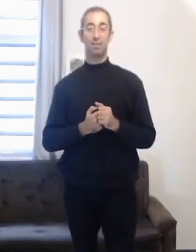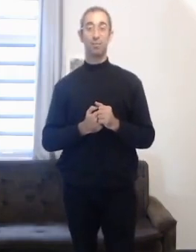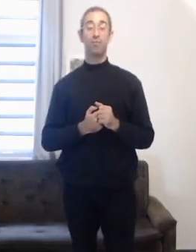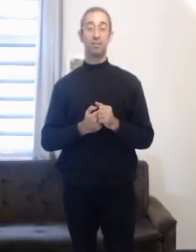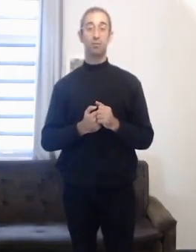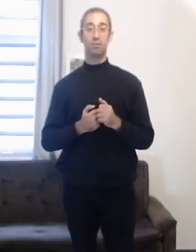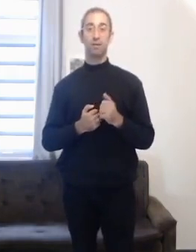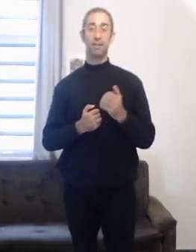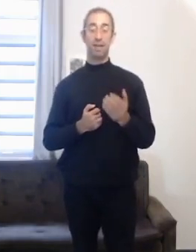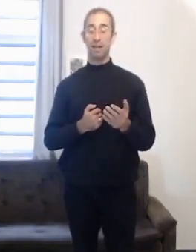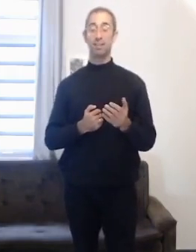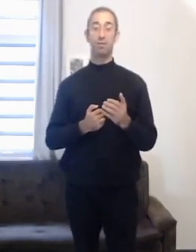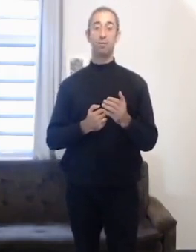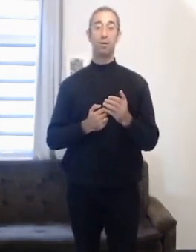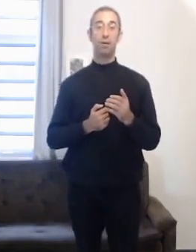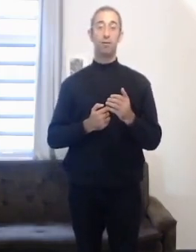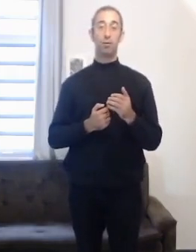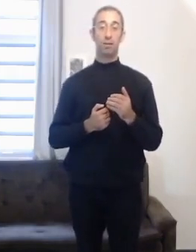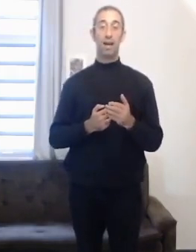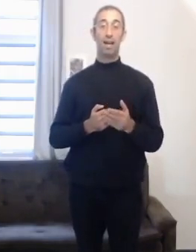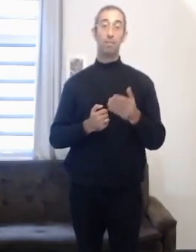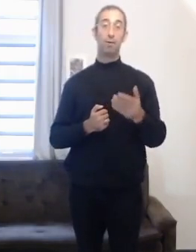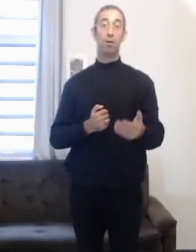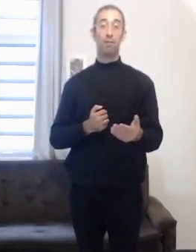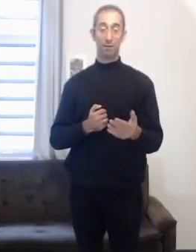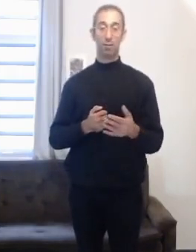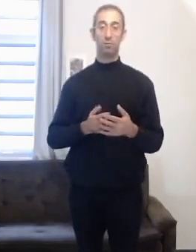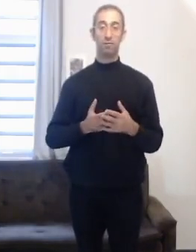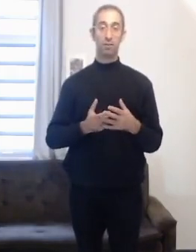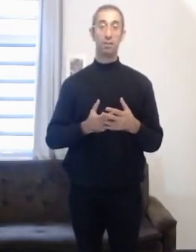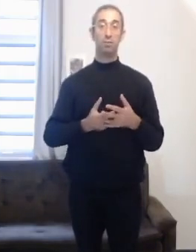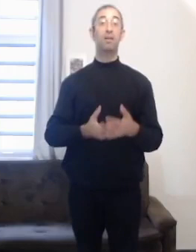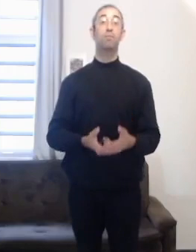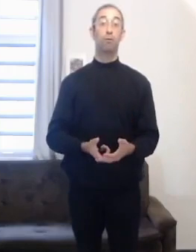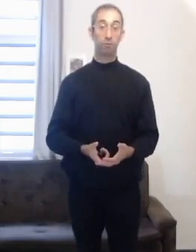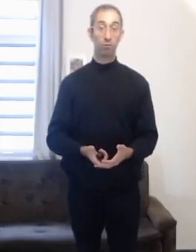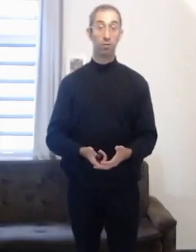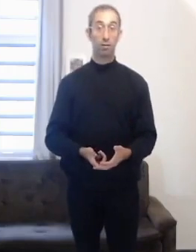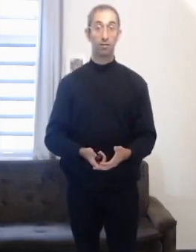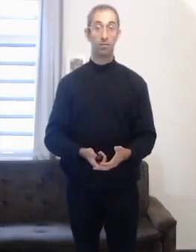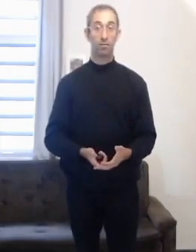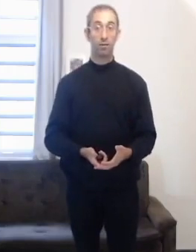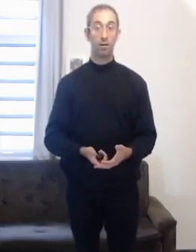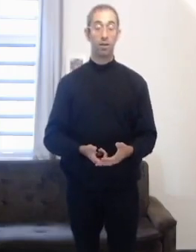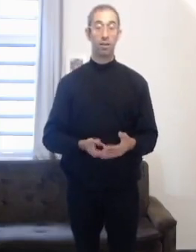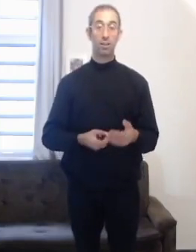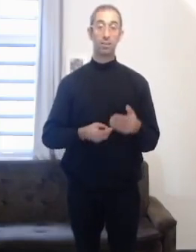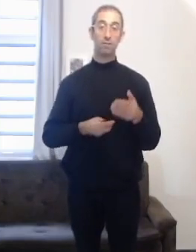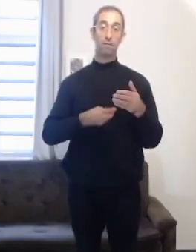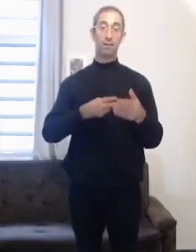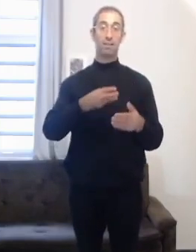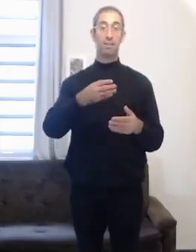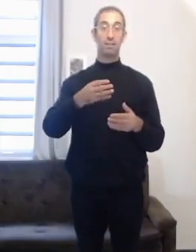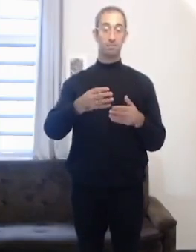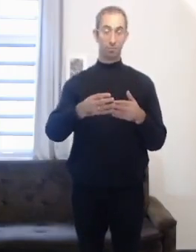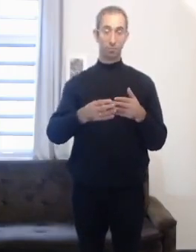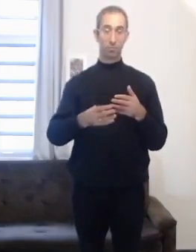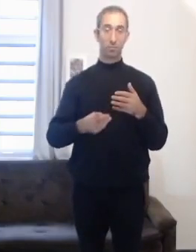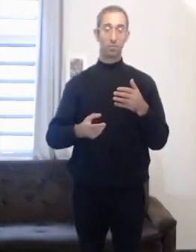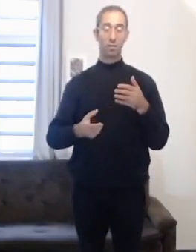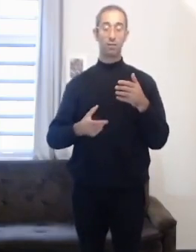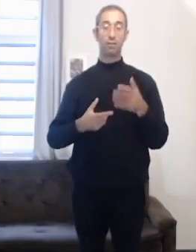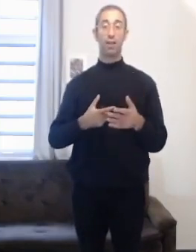está certa? Vamos fazer uma experiência, vamos botar ela à prova através de uma investigação mais profunda. E a gente vai fazendo